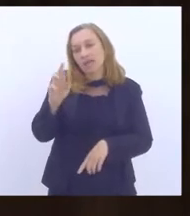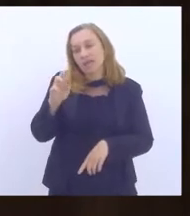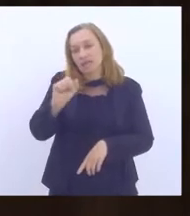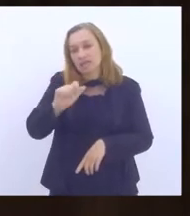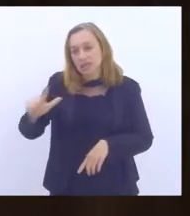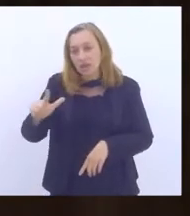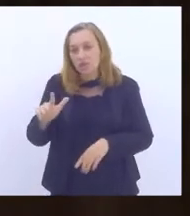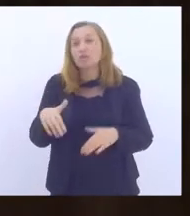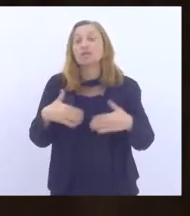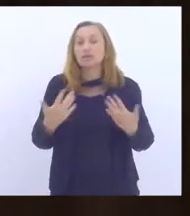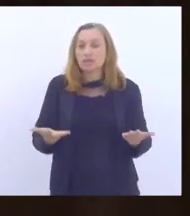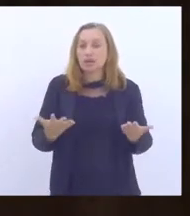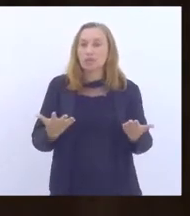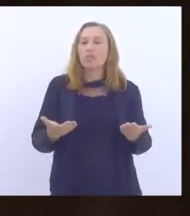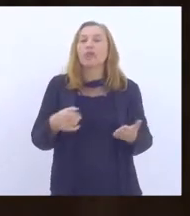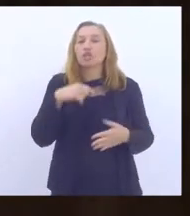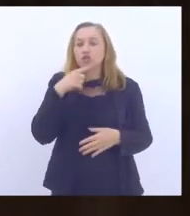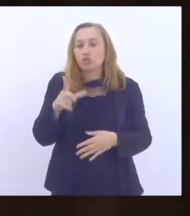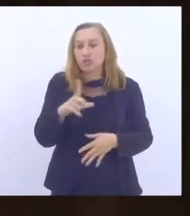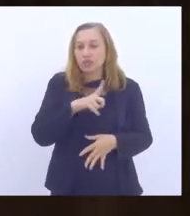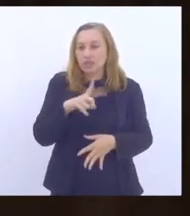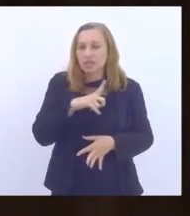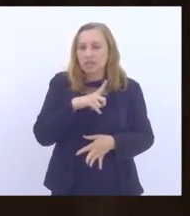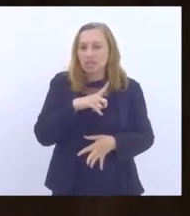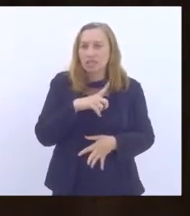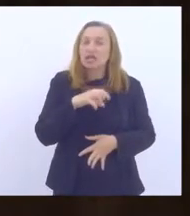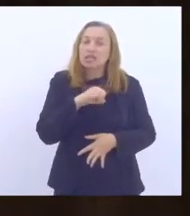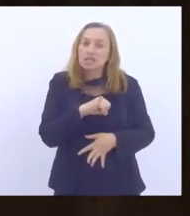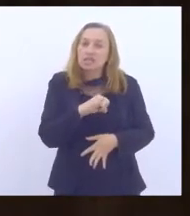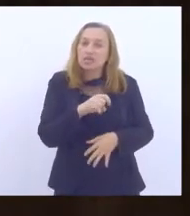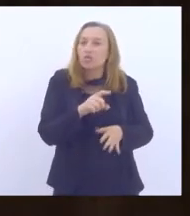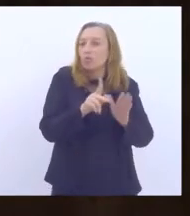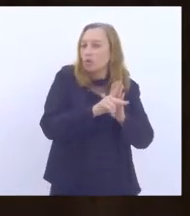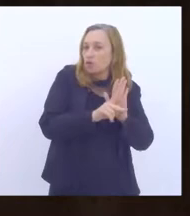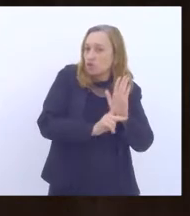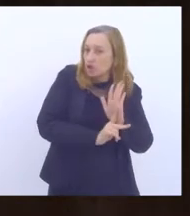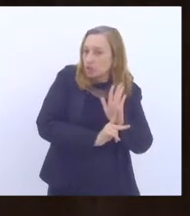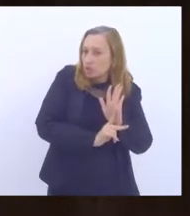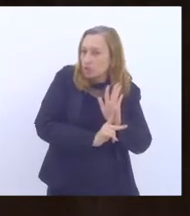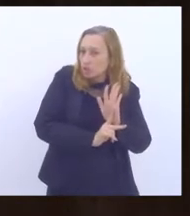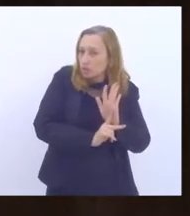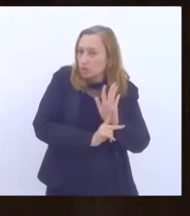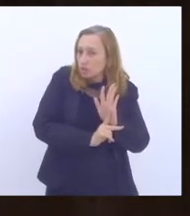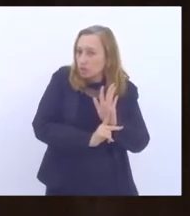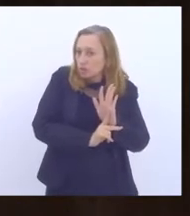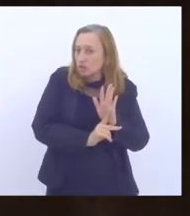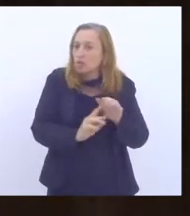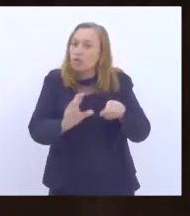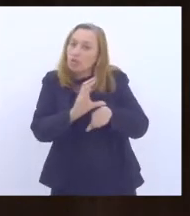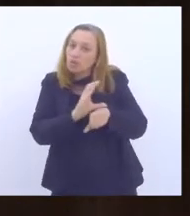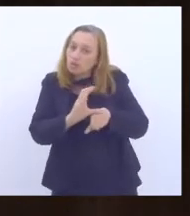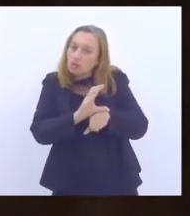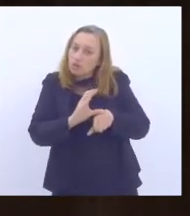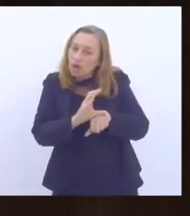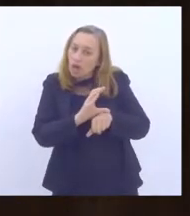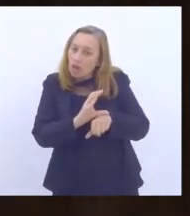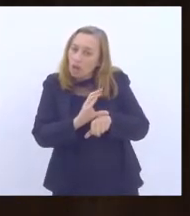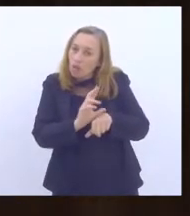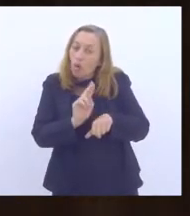fica assim não ficava assim na dúvida se o projeto era condicional